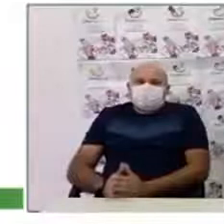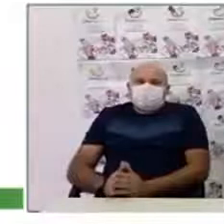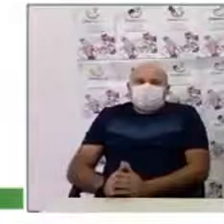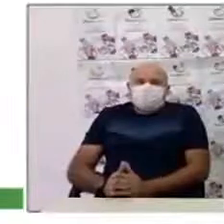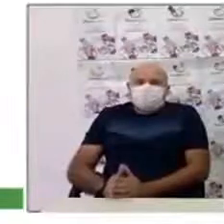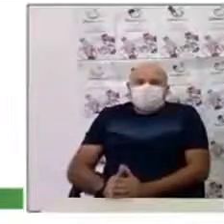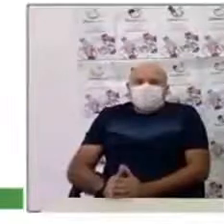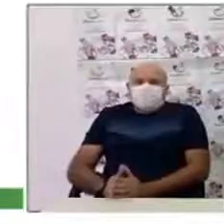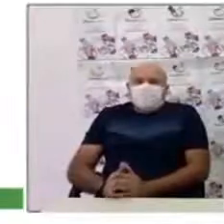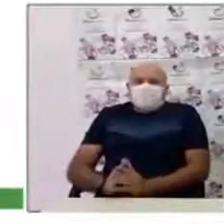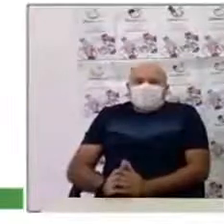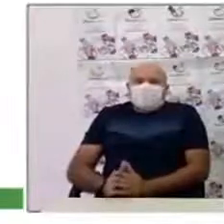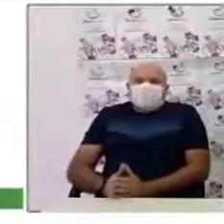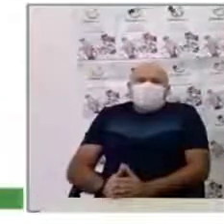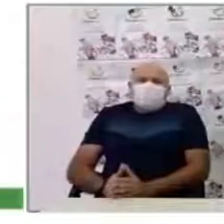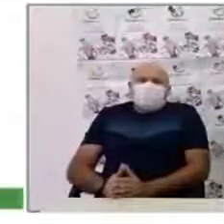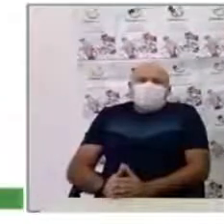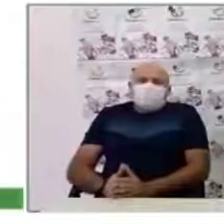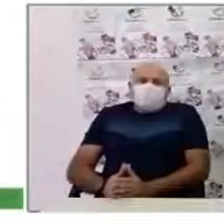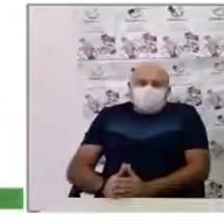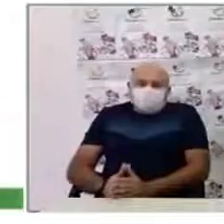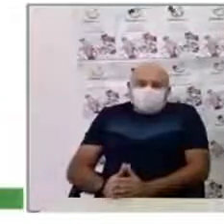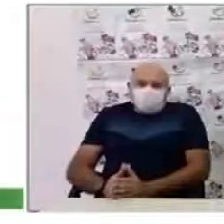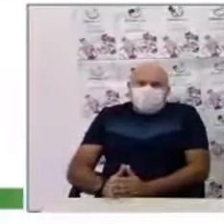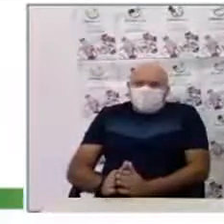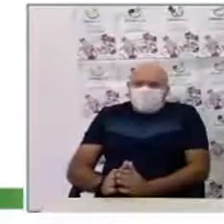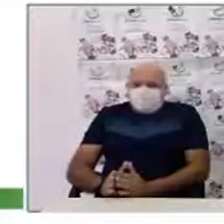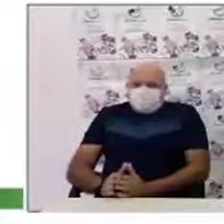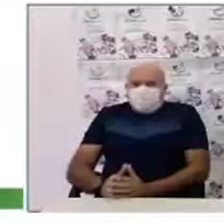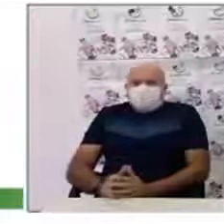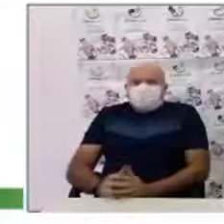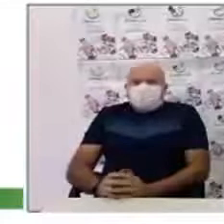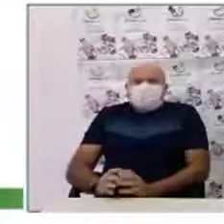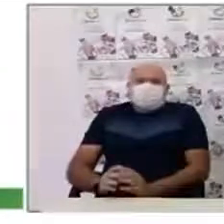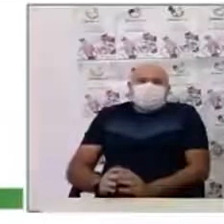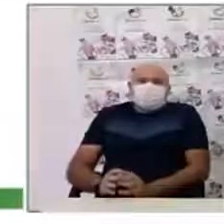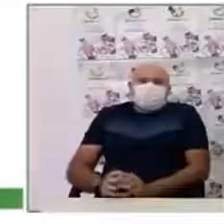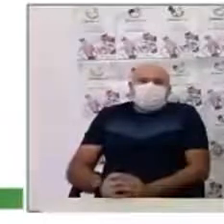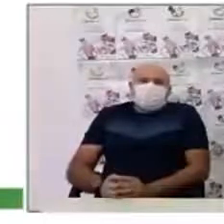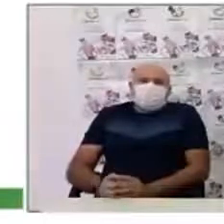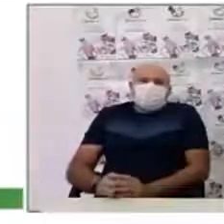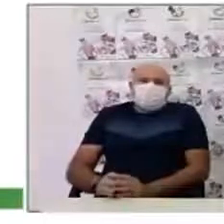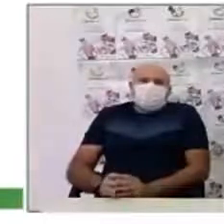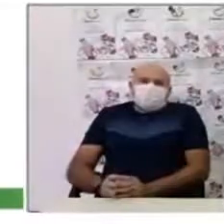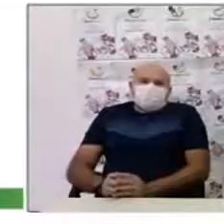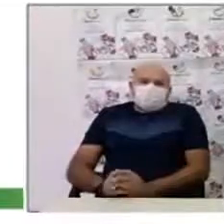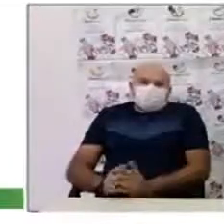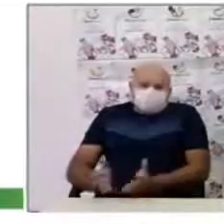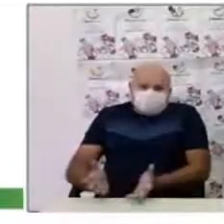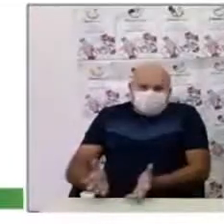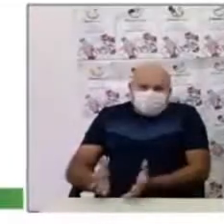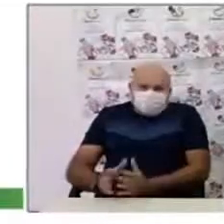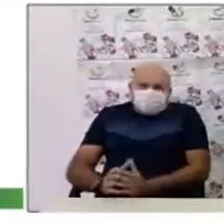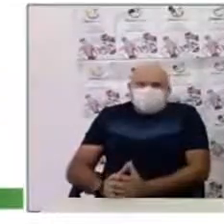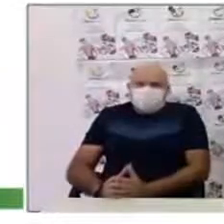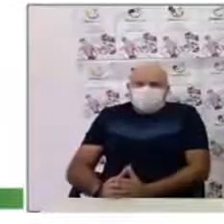carga, imperecível, semelhante a uma bolinha de bilhar, né? Para Dalton, todos os átomos do mesmo elemento eram iguais entre si. Hoje nós